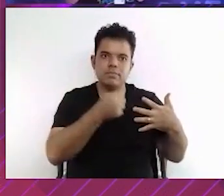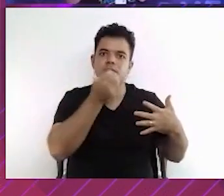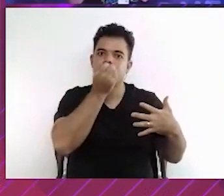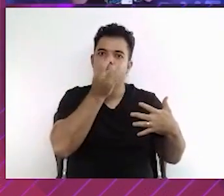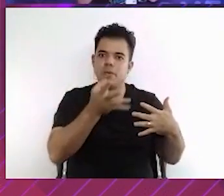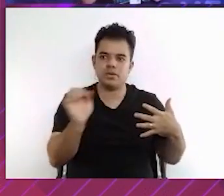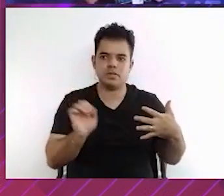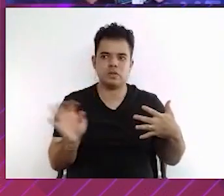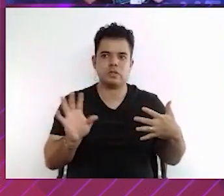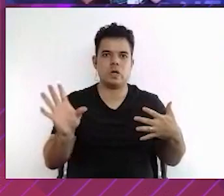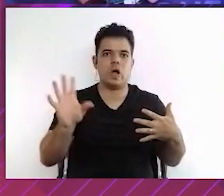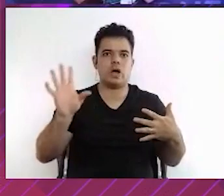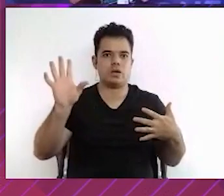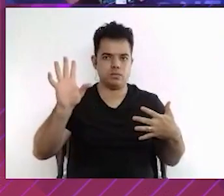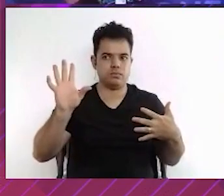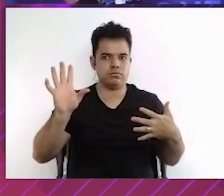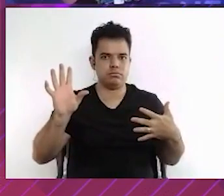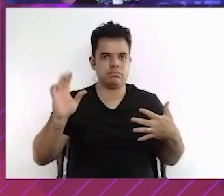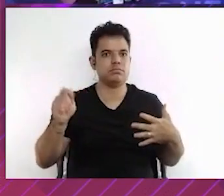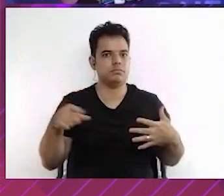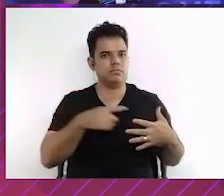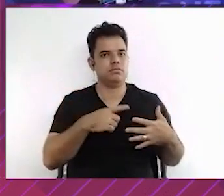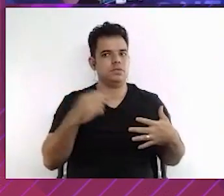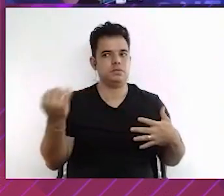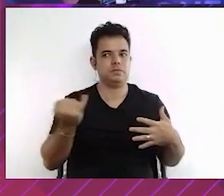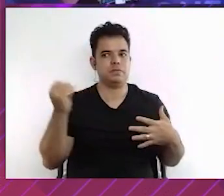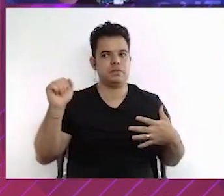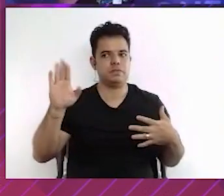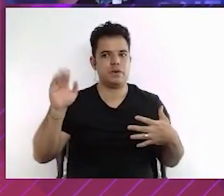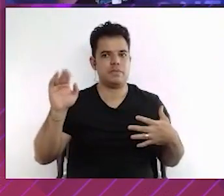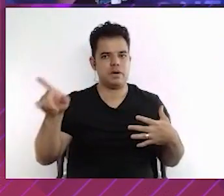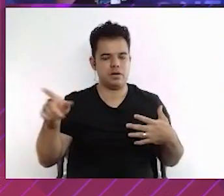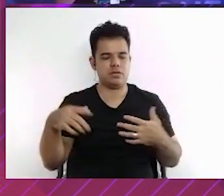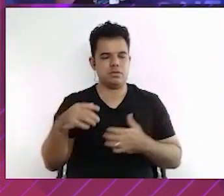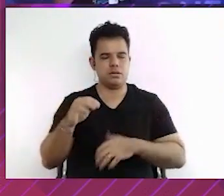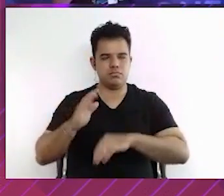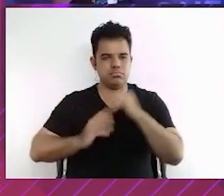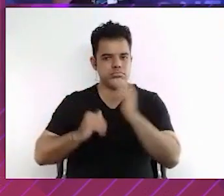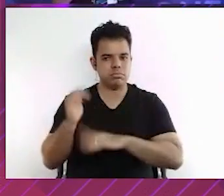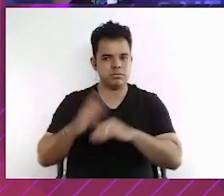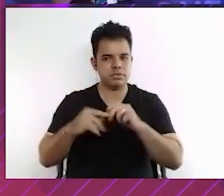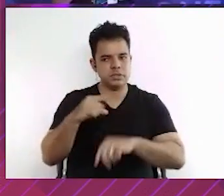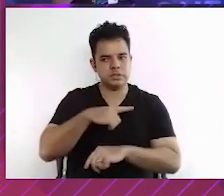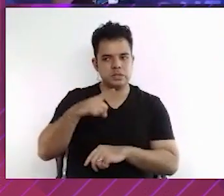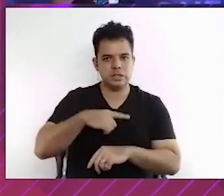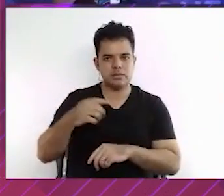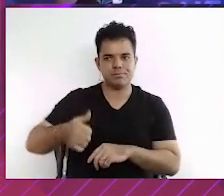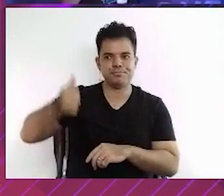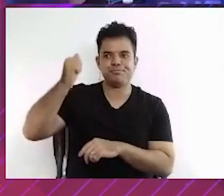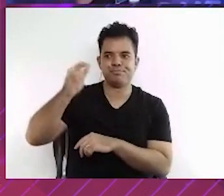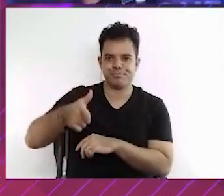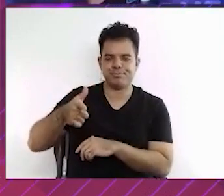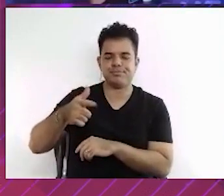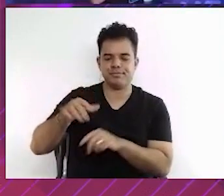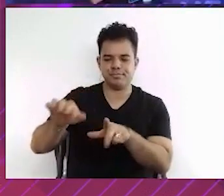caro. Ele é importante, ele tem uma qualificação mais cara.